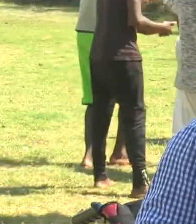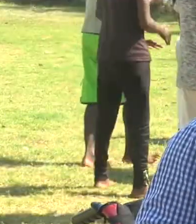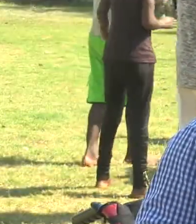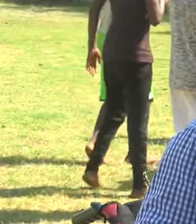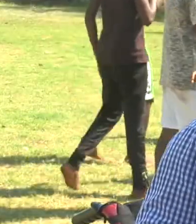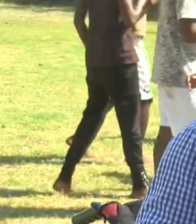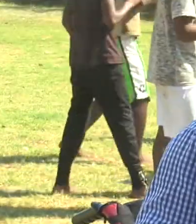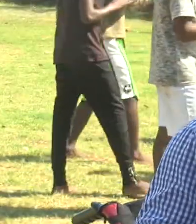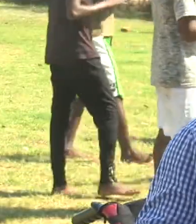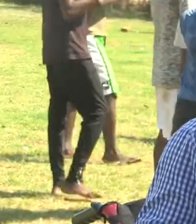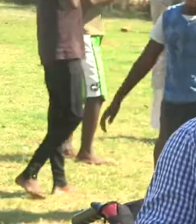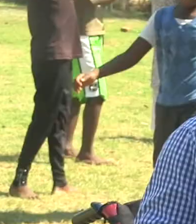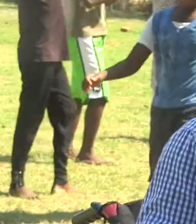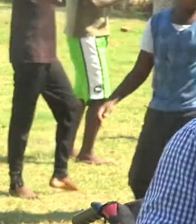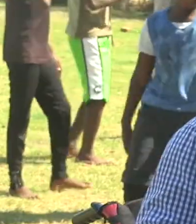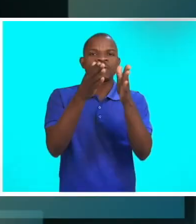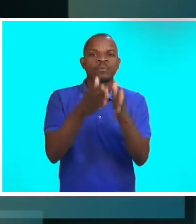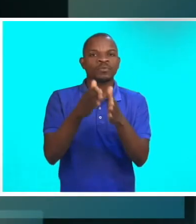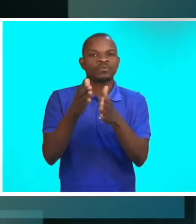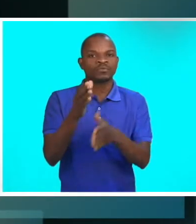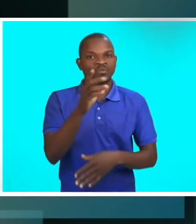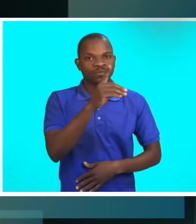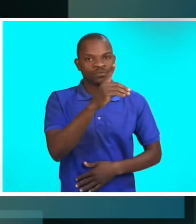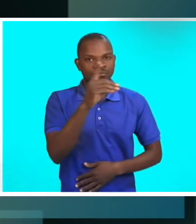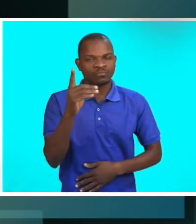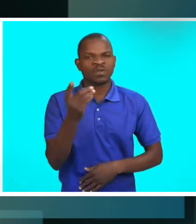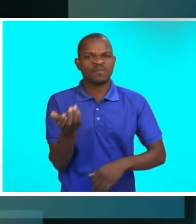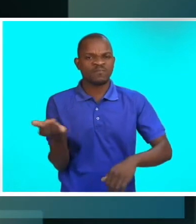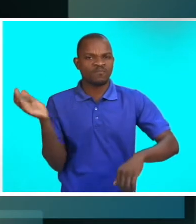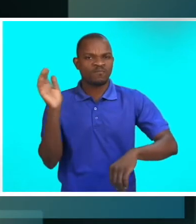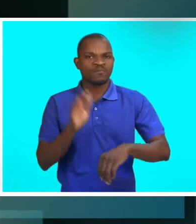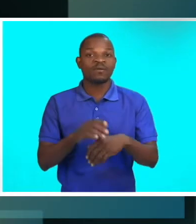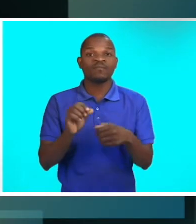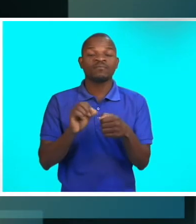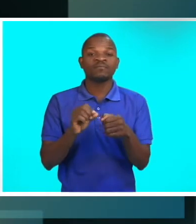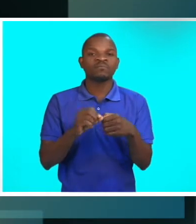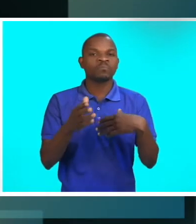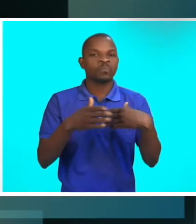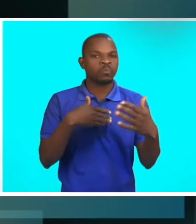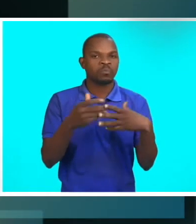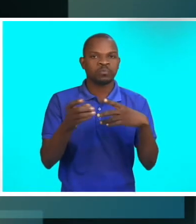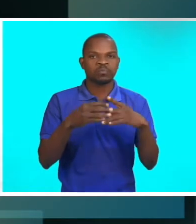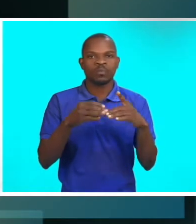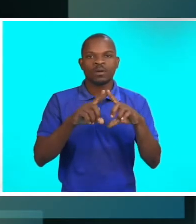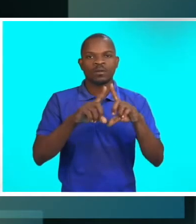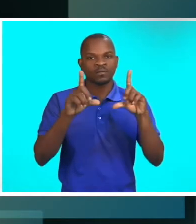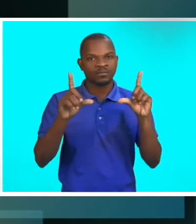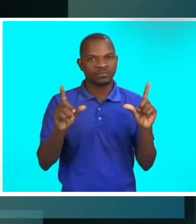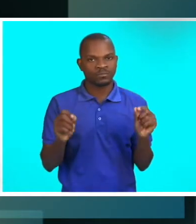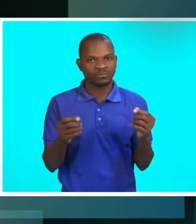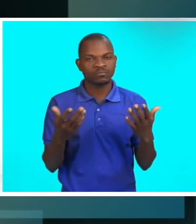crianças, pessoas com deficiência, sobretudo, que sabem fazer alguma coisa,